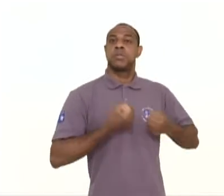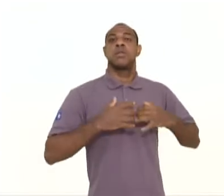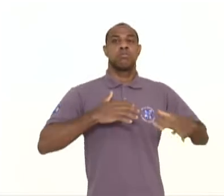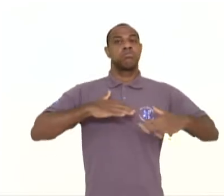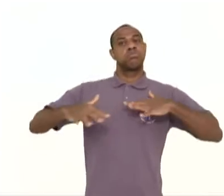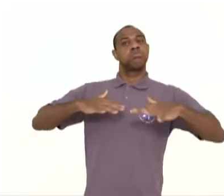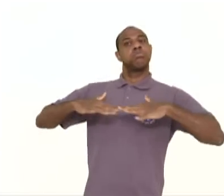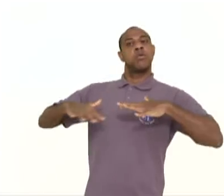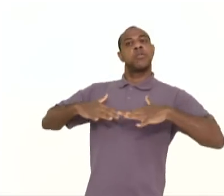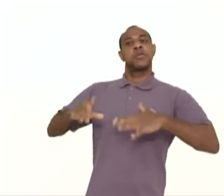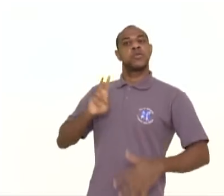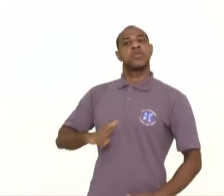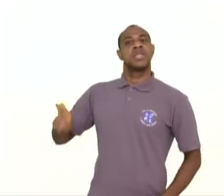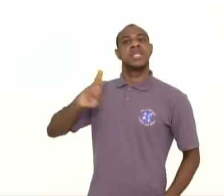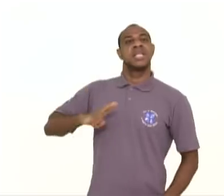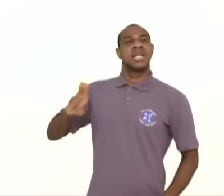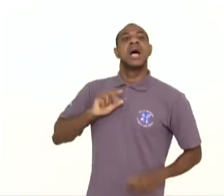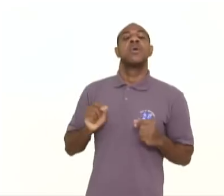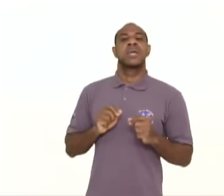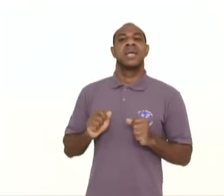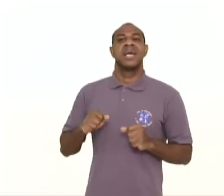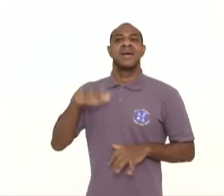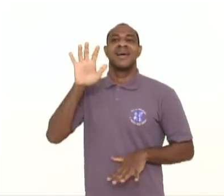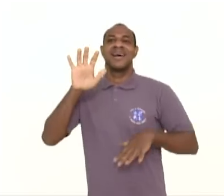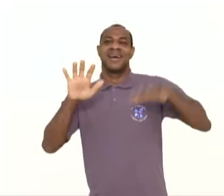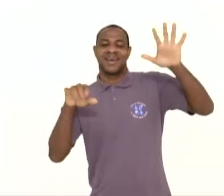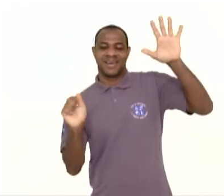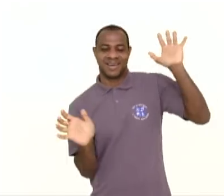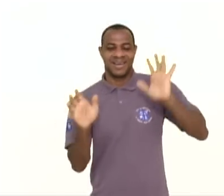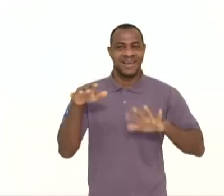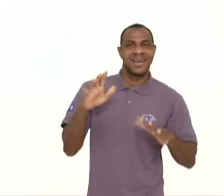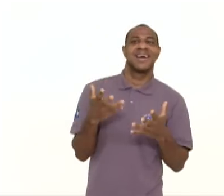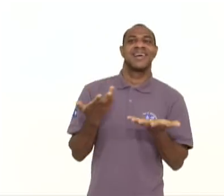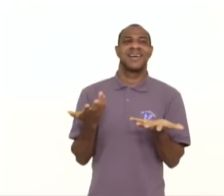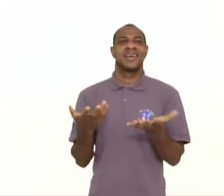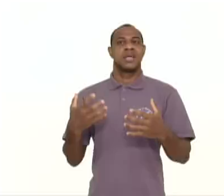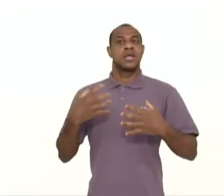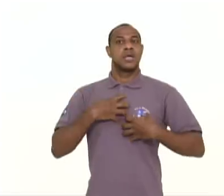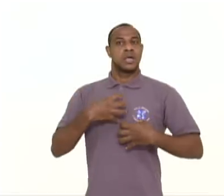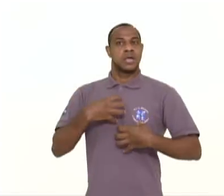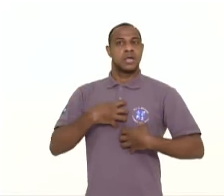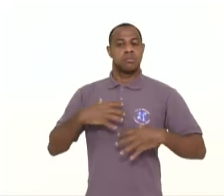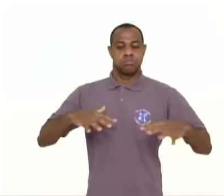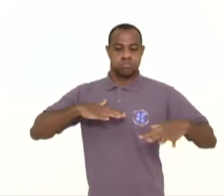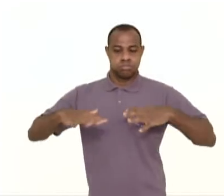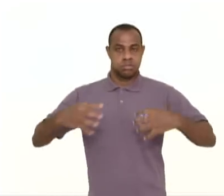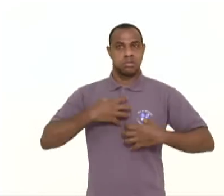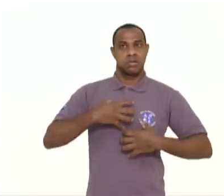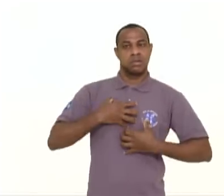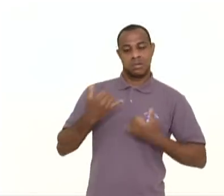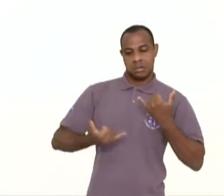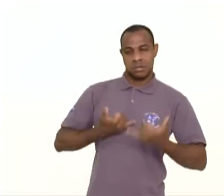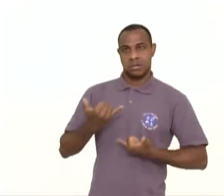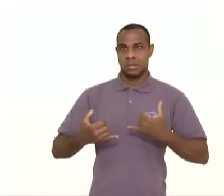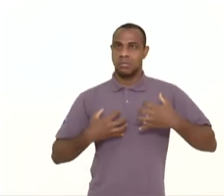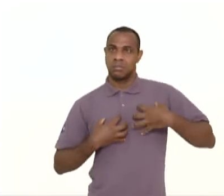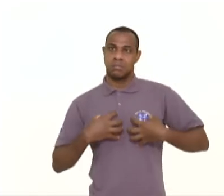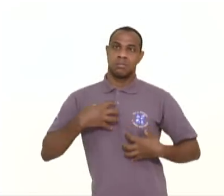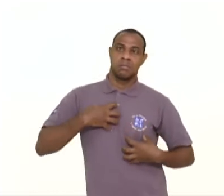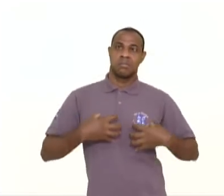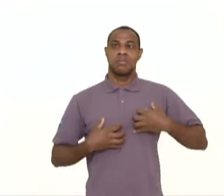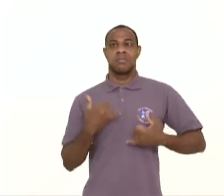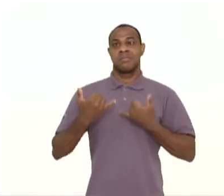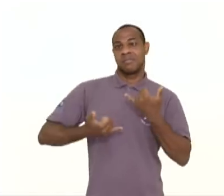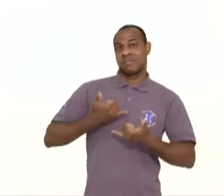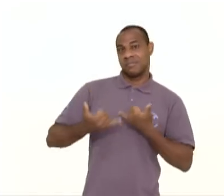movimentos, utilizar gestos diversos, buscar o ritmo corporal nas suas brincadeiras, danças, jogos